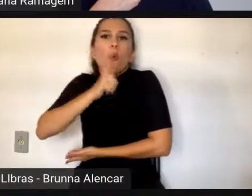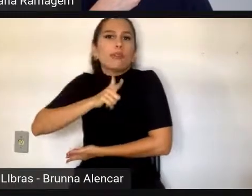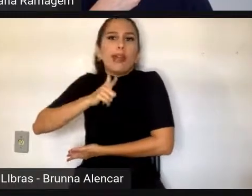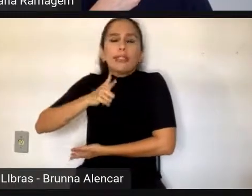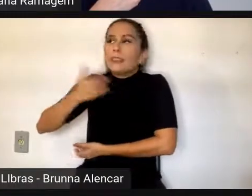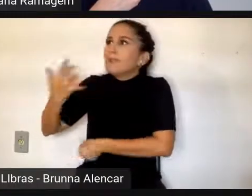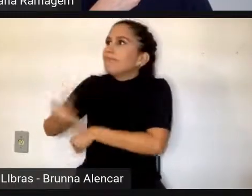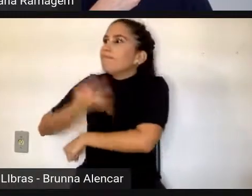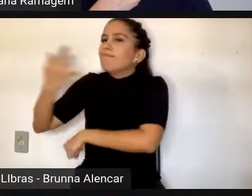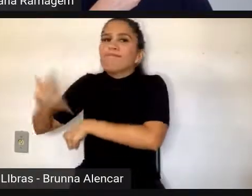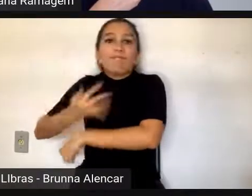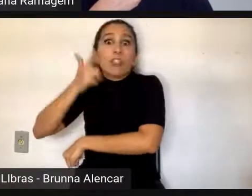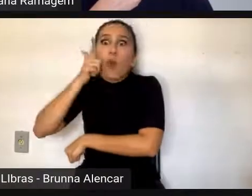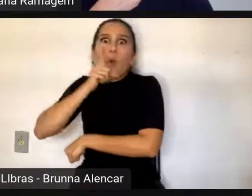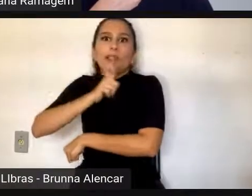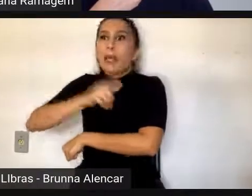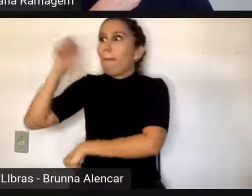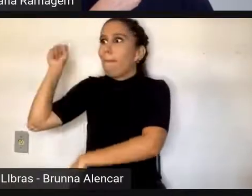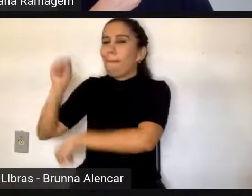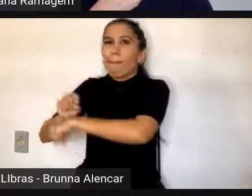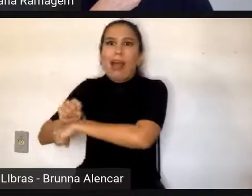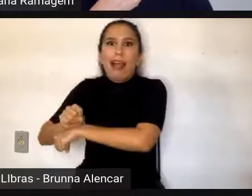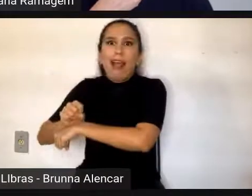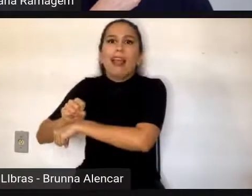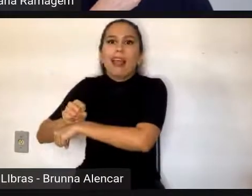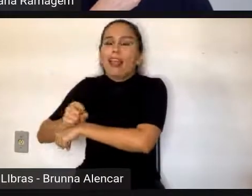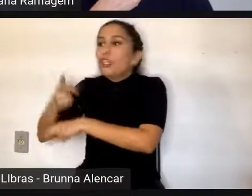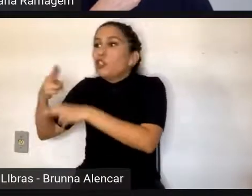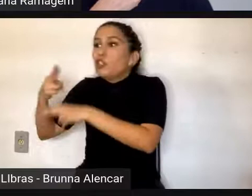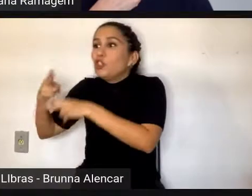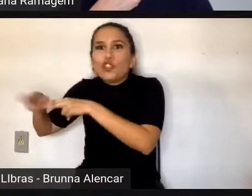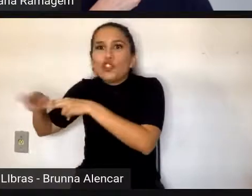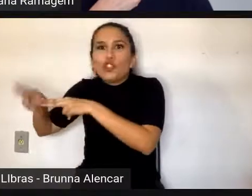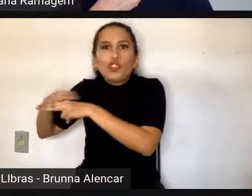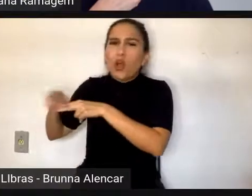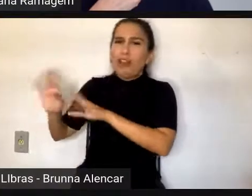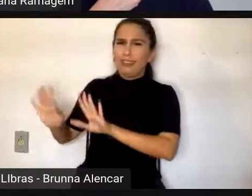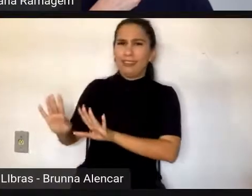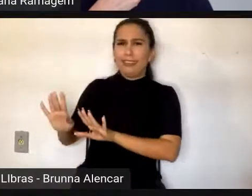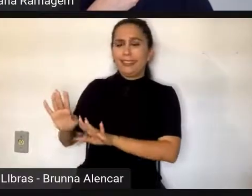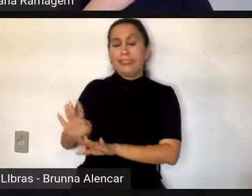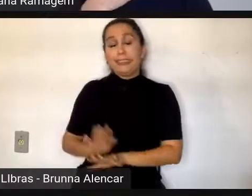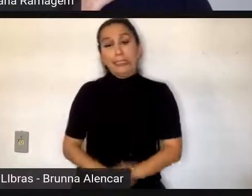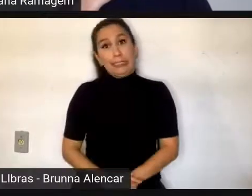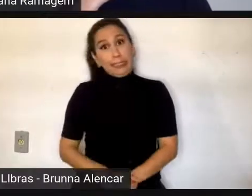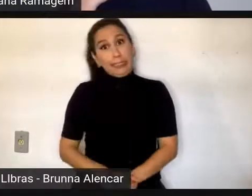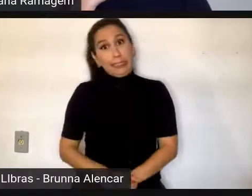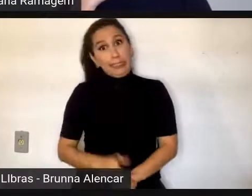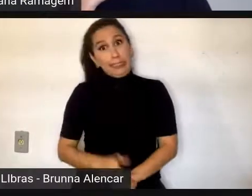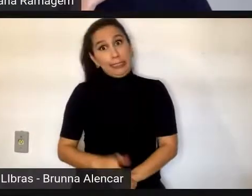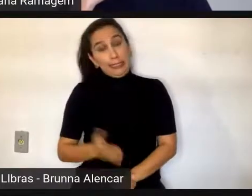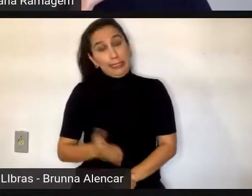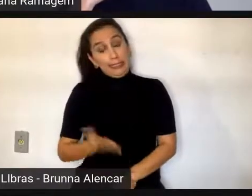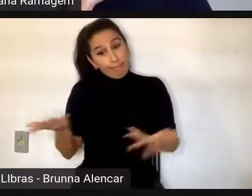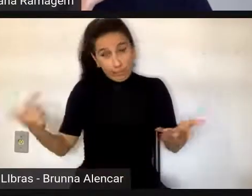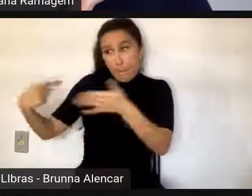chocolate. Você acha melhor eu comer o chocolate 70% cacau? Eu falei assim, olha, o que a gente tem que racionalizar?